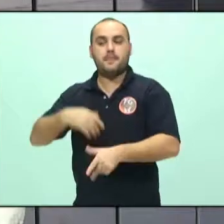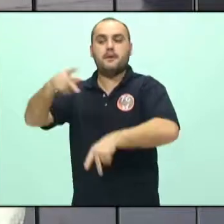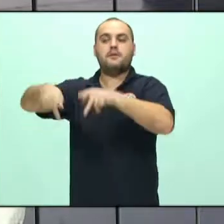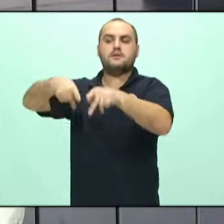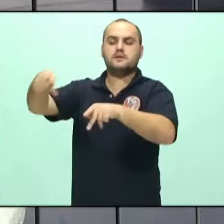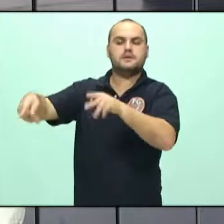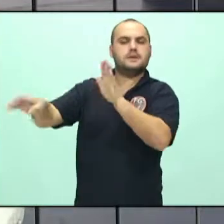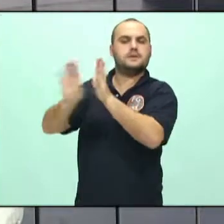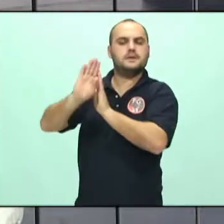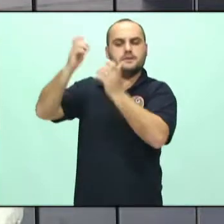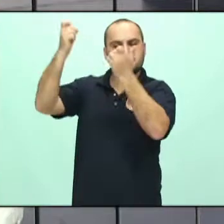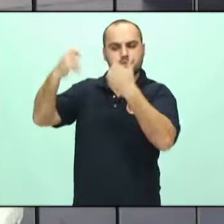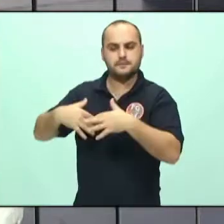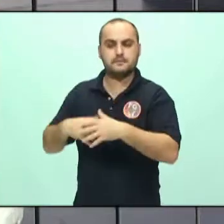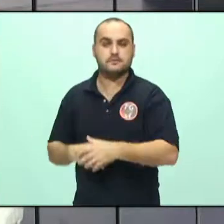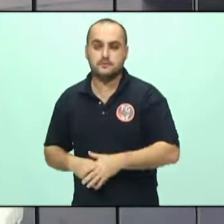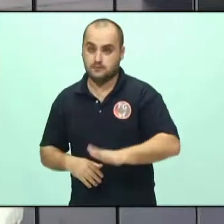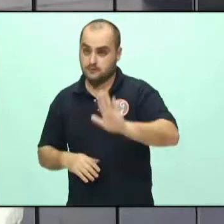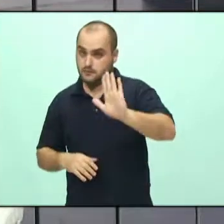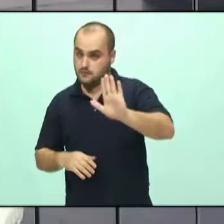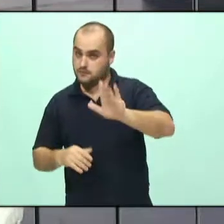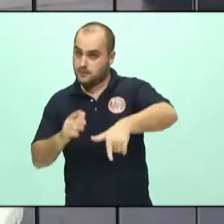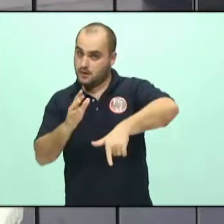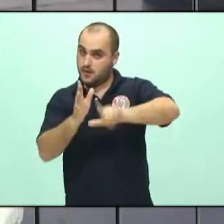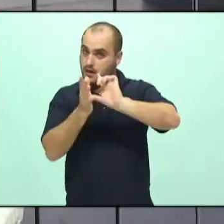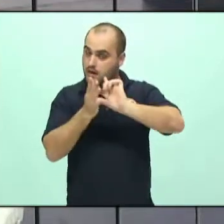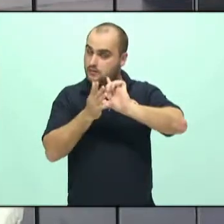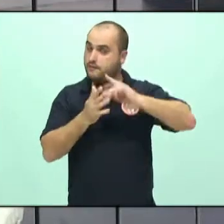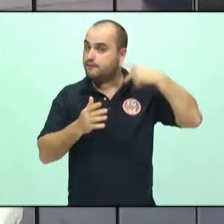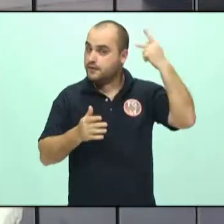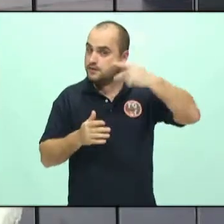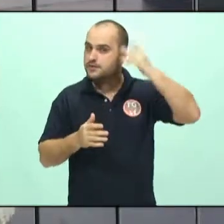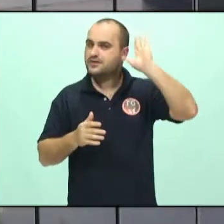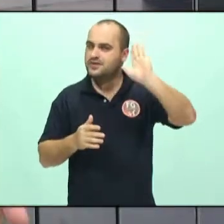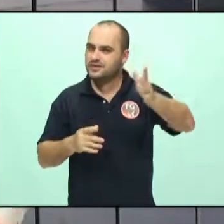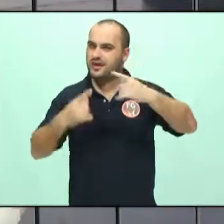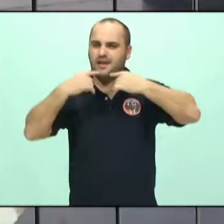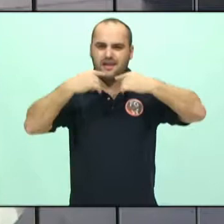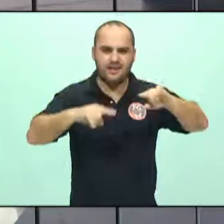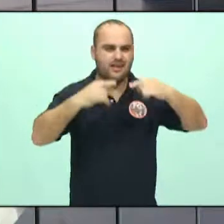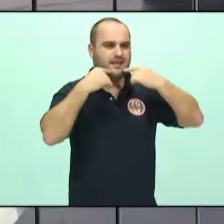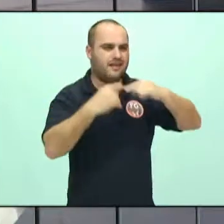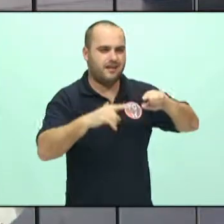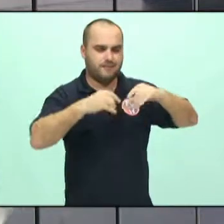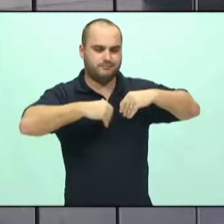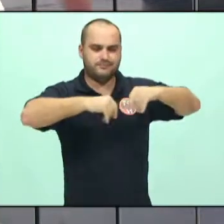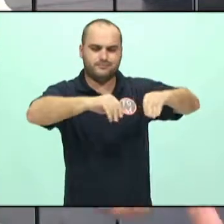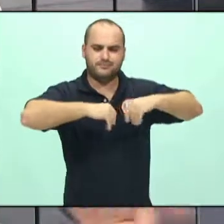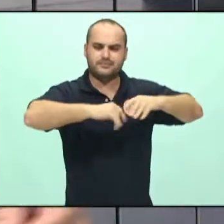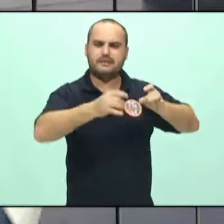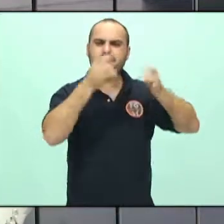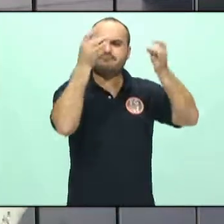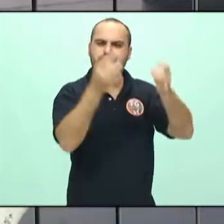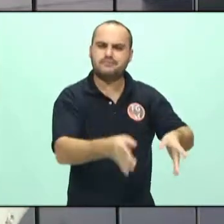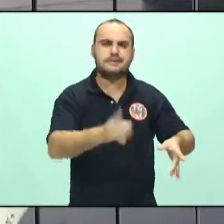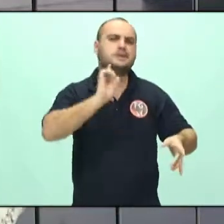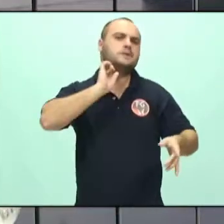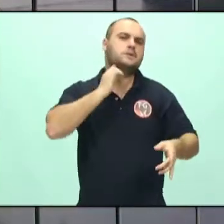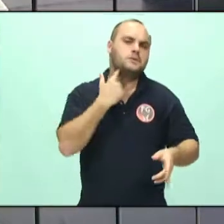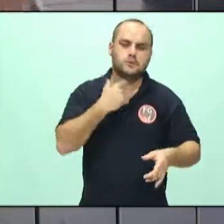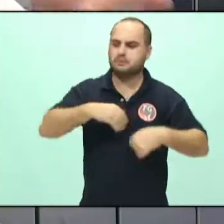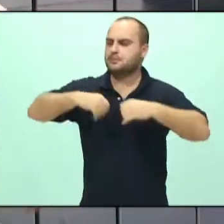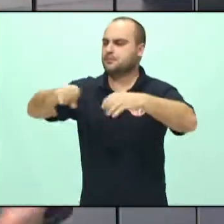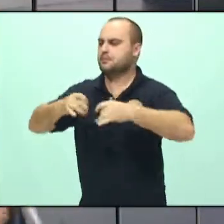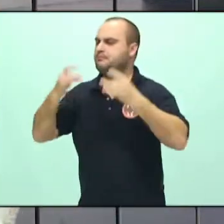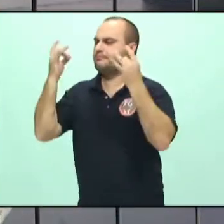nós, antes de ser vereador, na imprensa, e a gente já recebia muita reclamação de terreno baldio. Terreno sujo, terreno